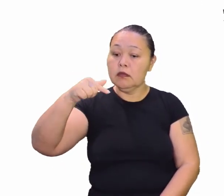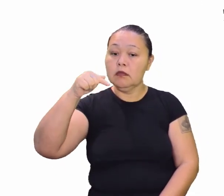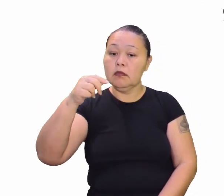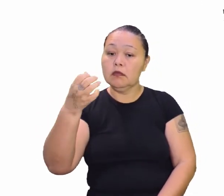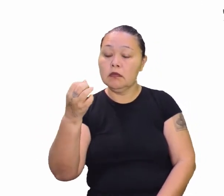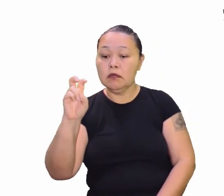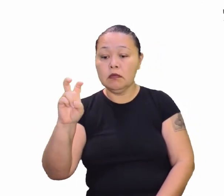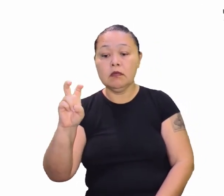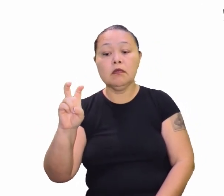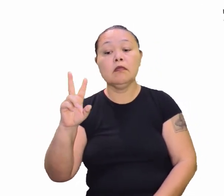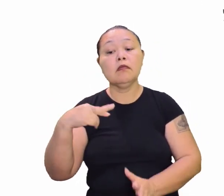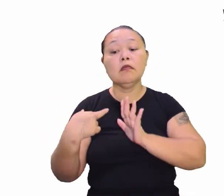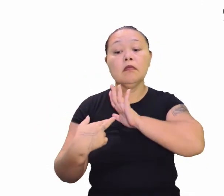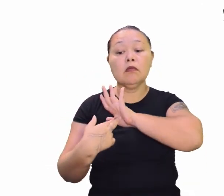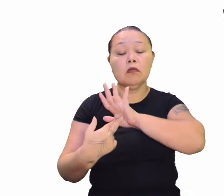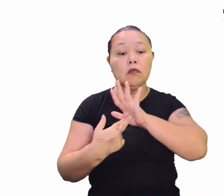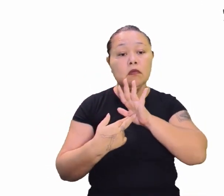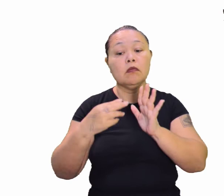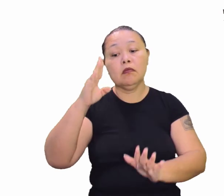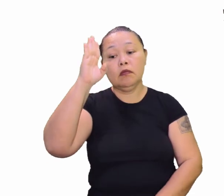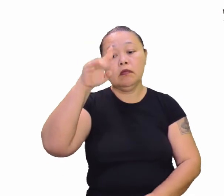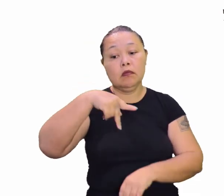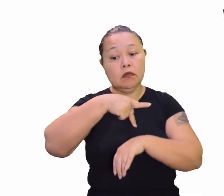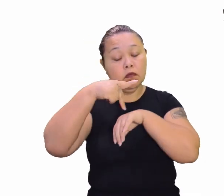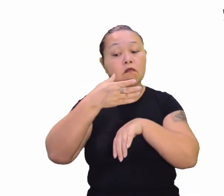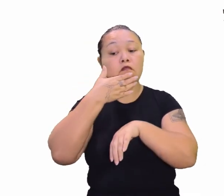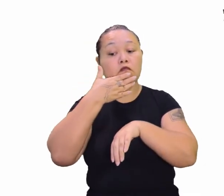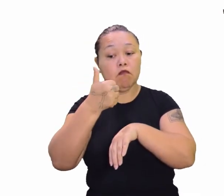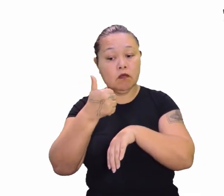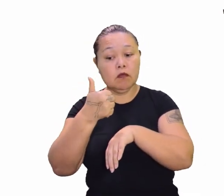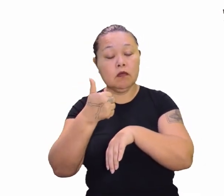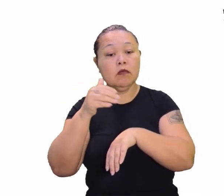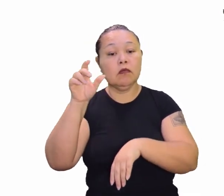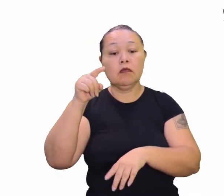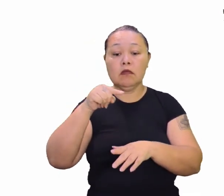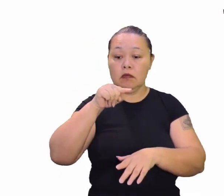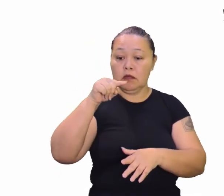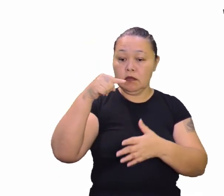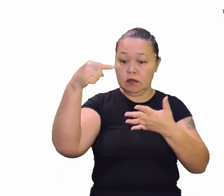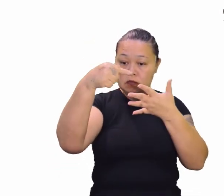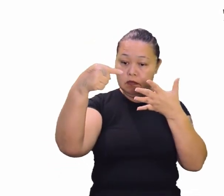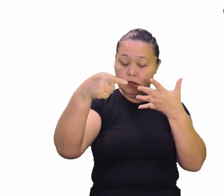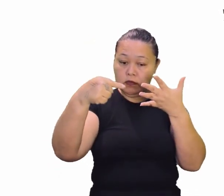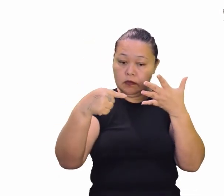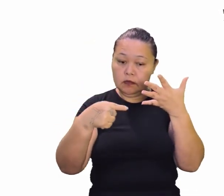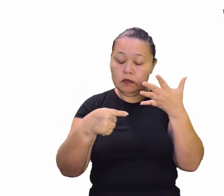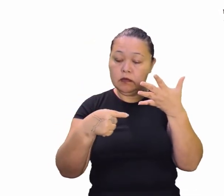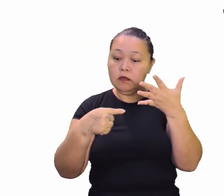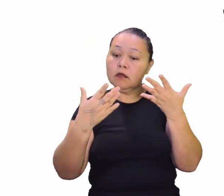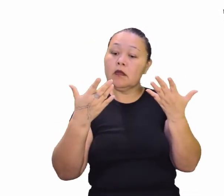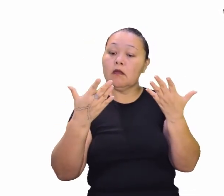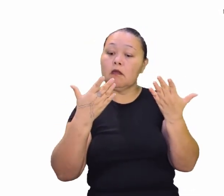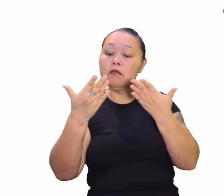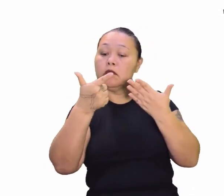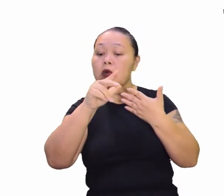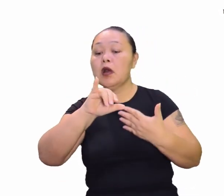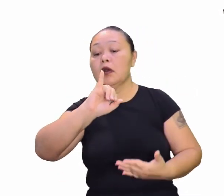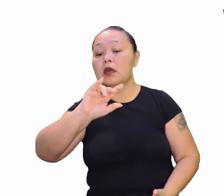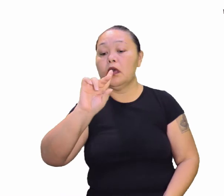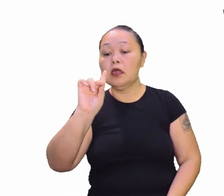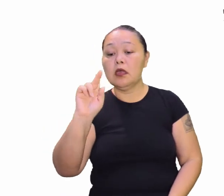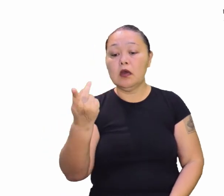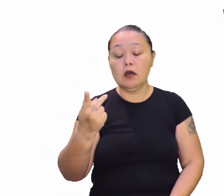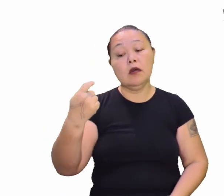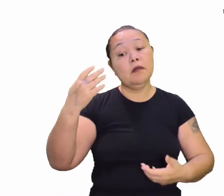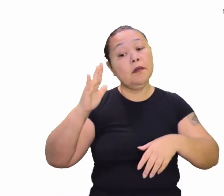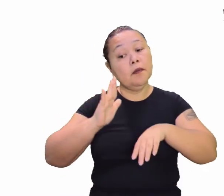0,765. Isso representa que o país melhorou em alguns indicadores, né, em relação ao IDH,